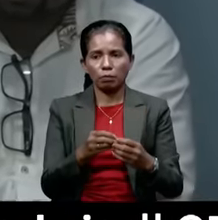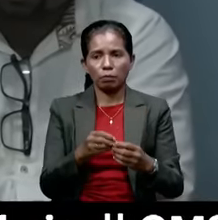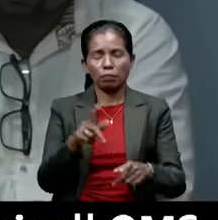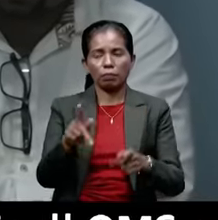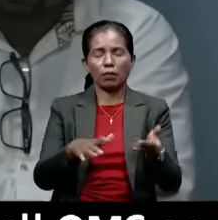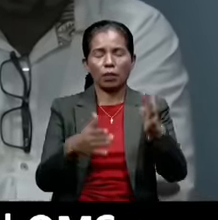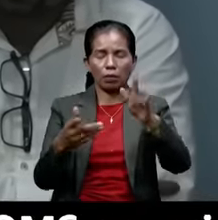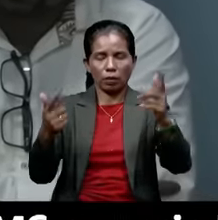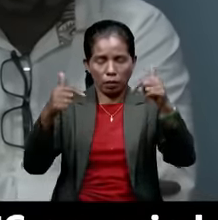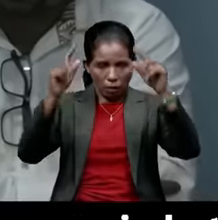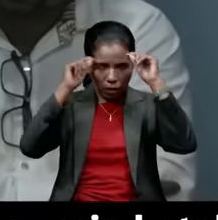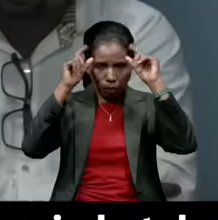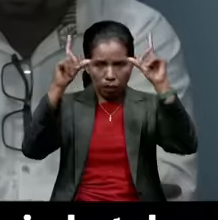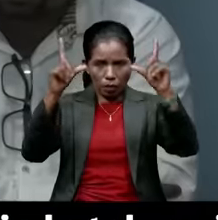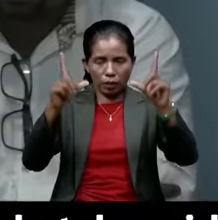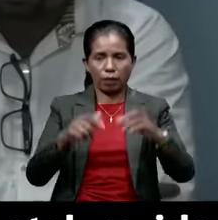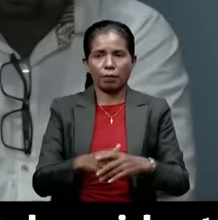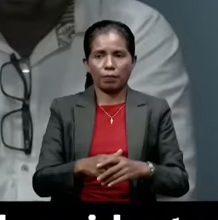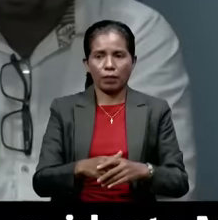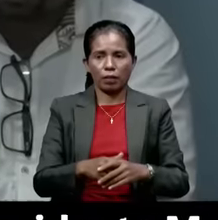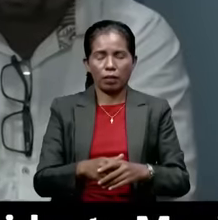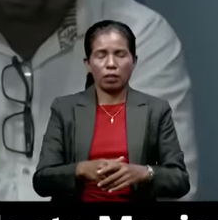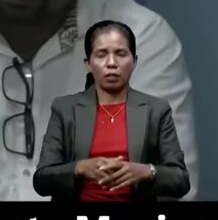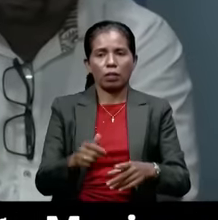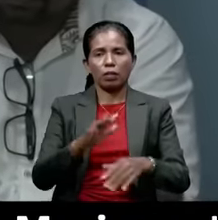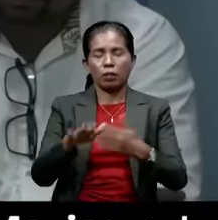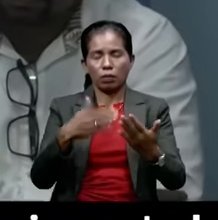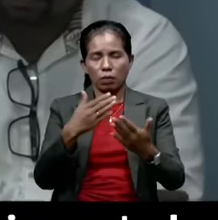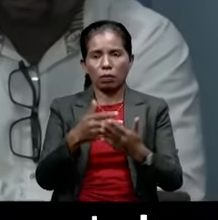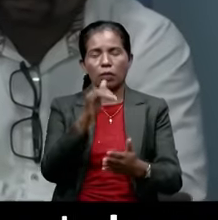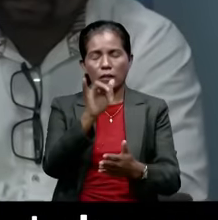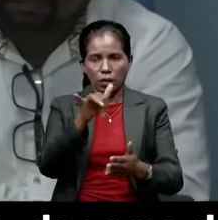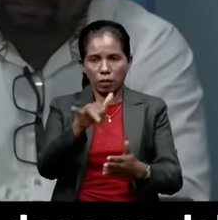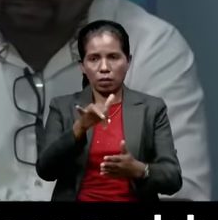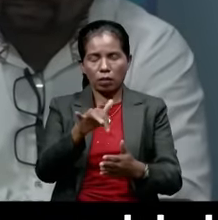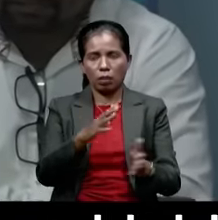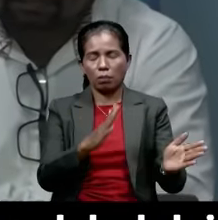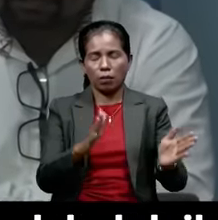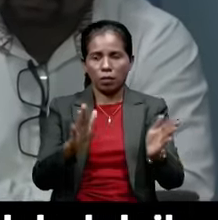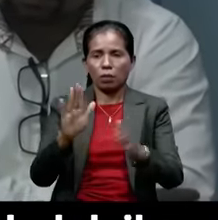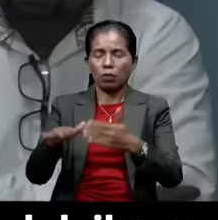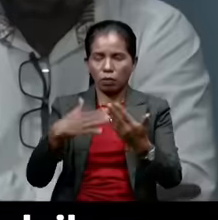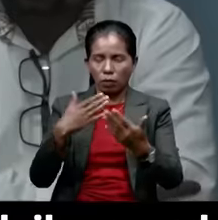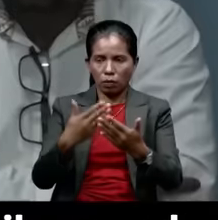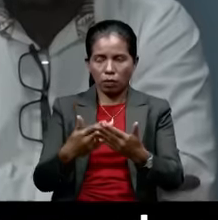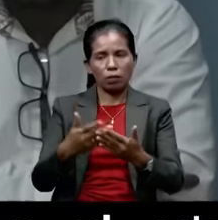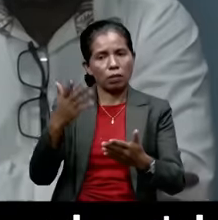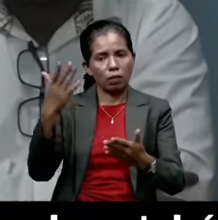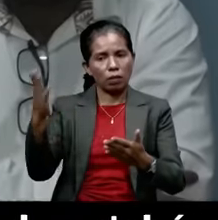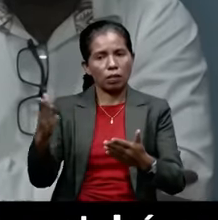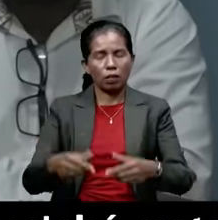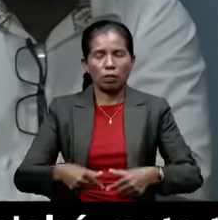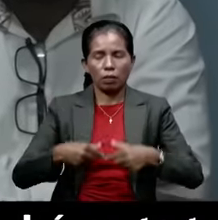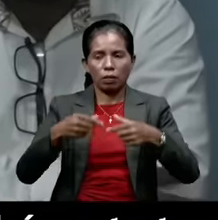Mateísim, Tomeja, Timor-Leste, no parte Sira, concorda que até o processo que todo nebe acontece ona, entrega